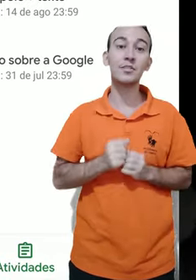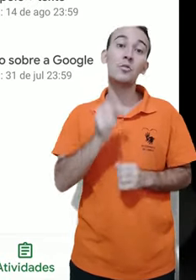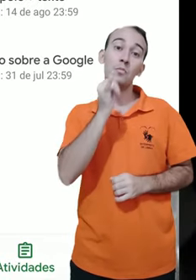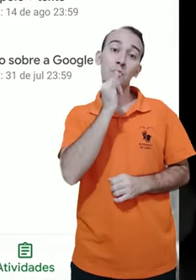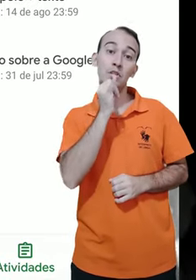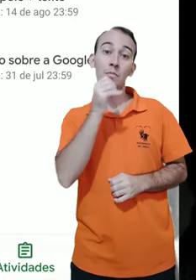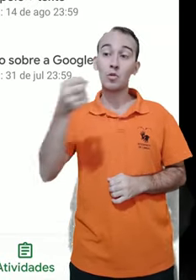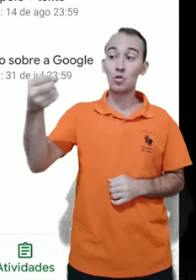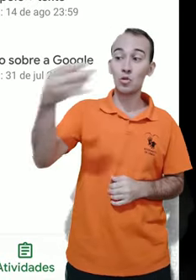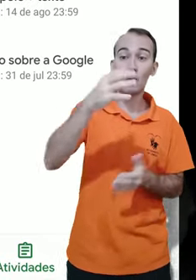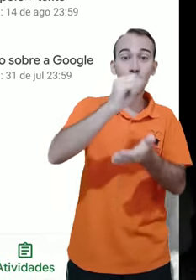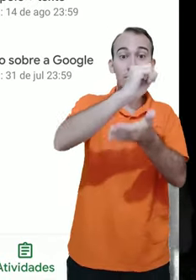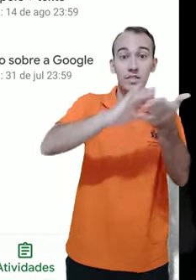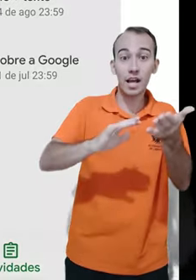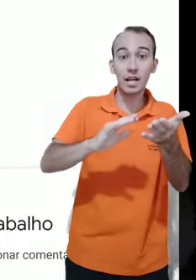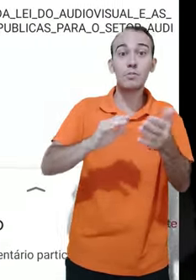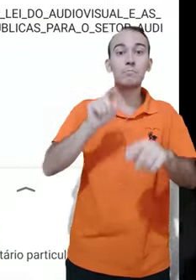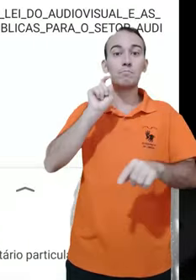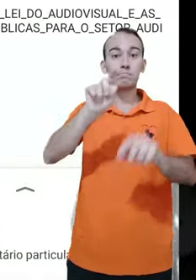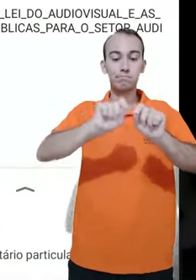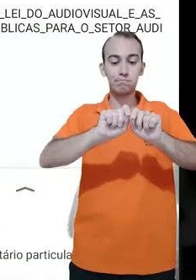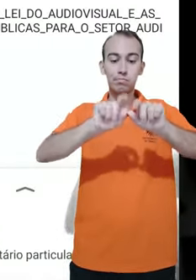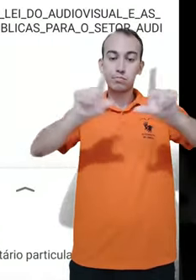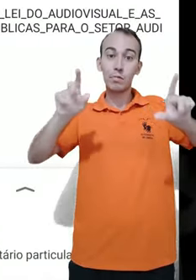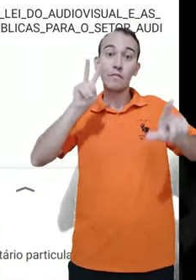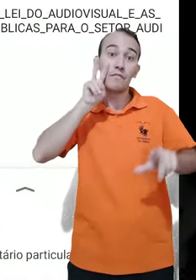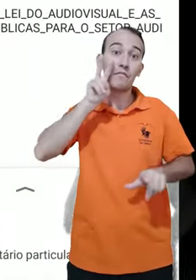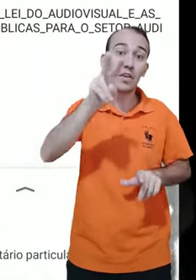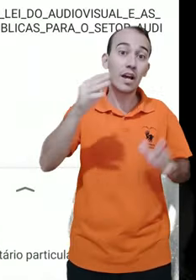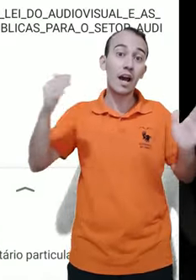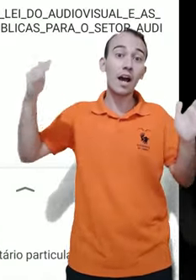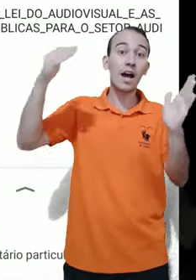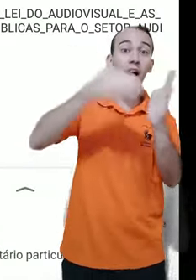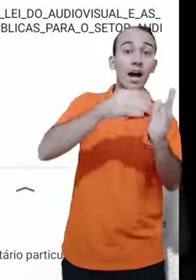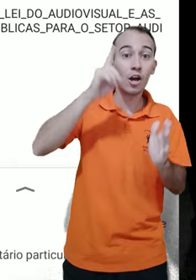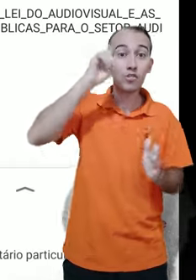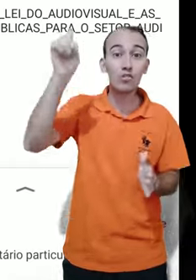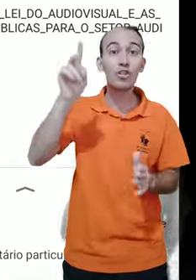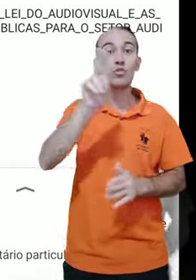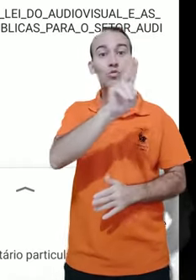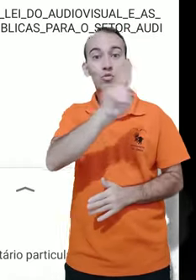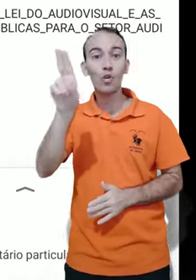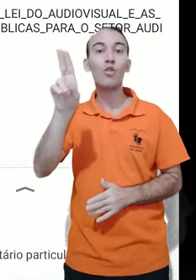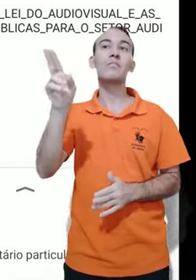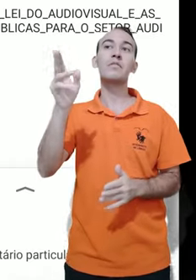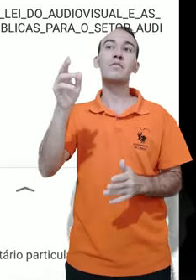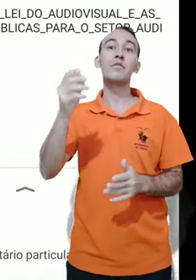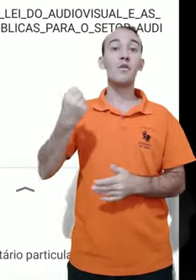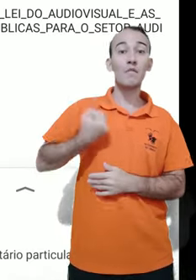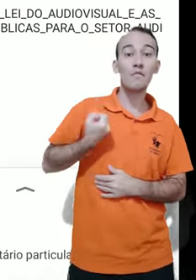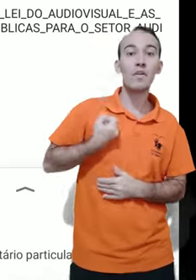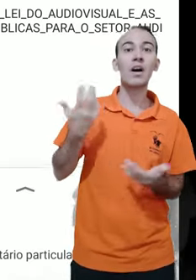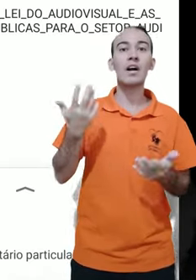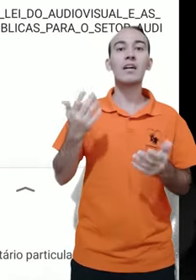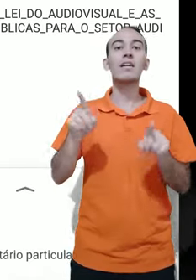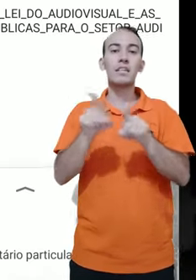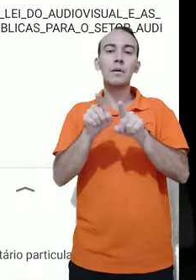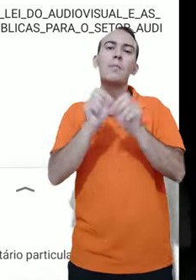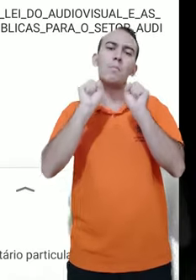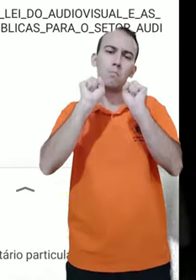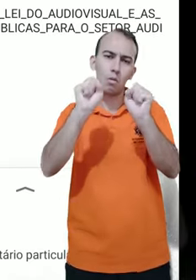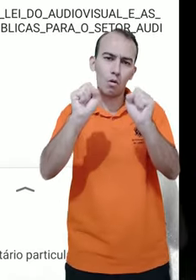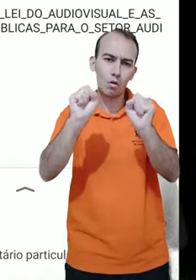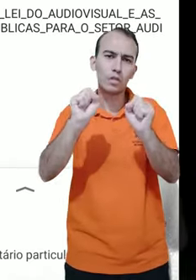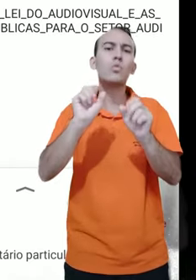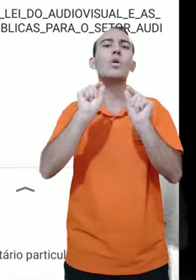então quando entrar em uma atividade você também consegue visualizar a data de entrega o nome da atividade o valor dela e ainda